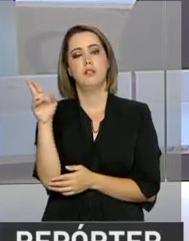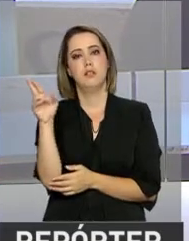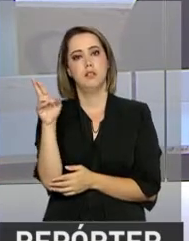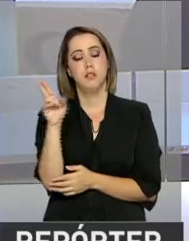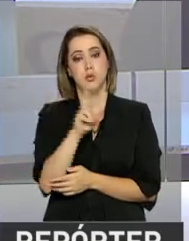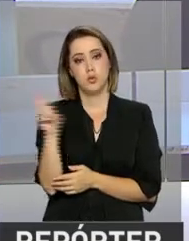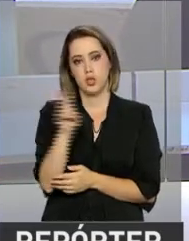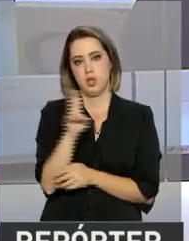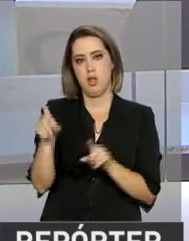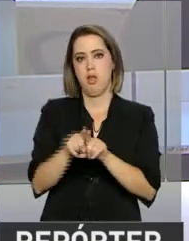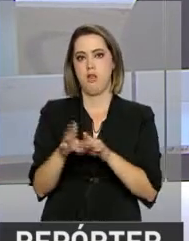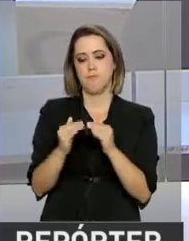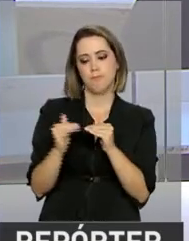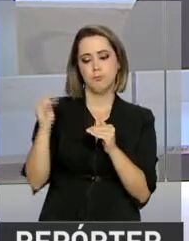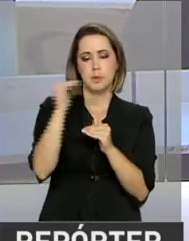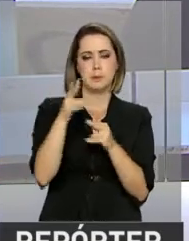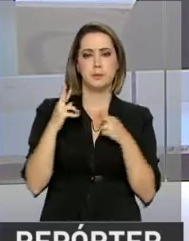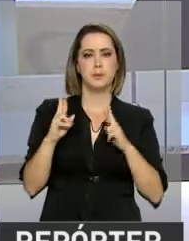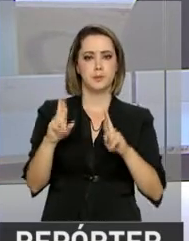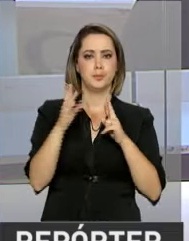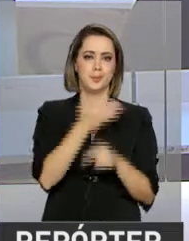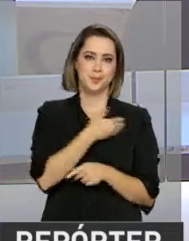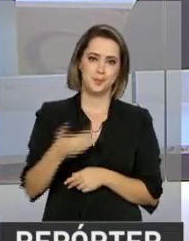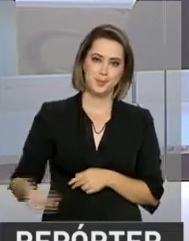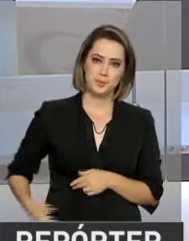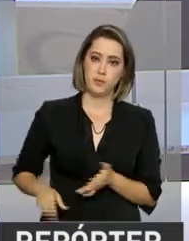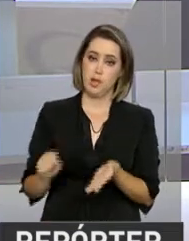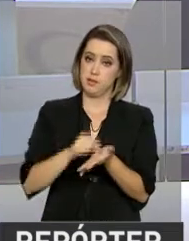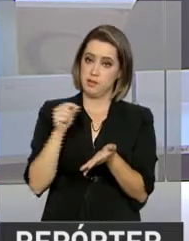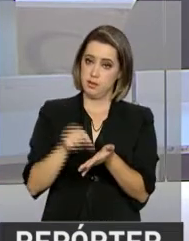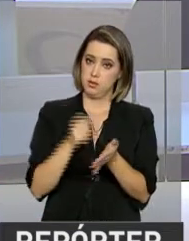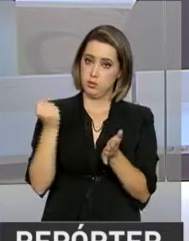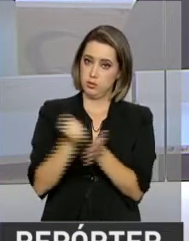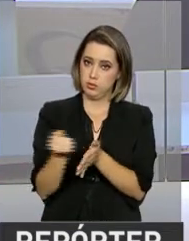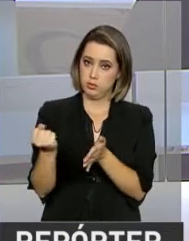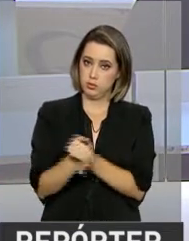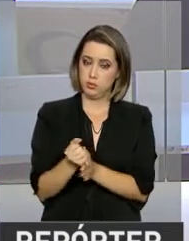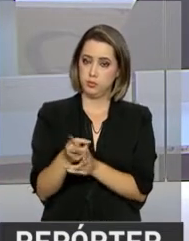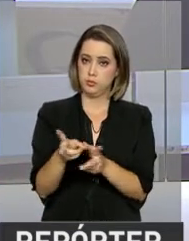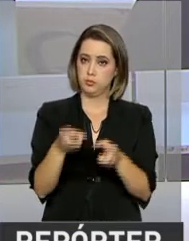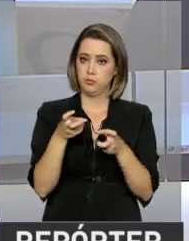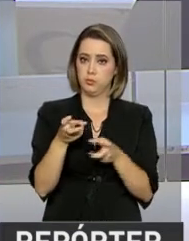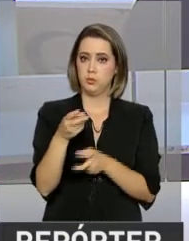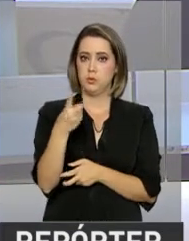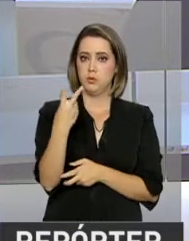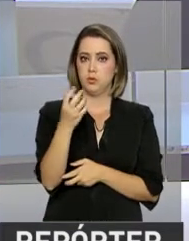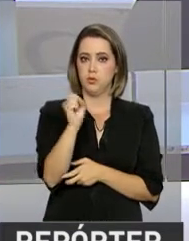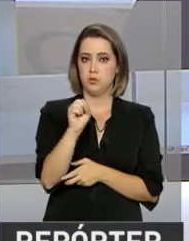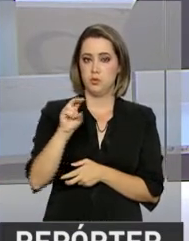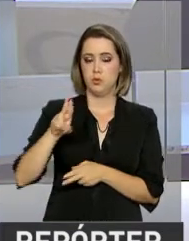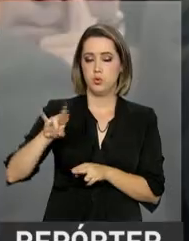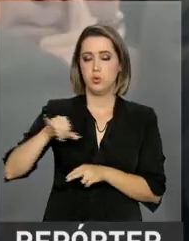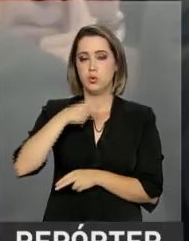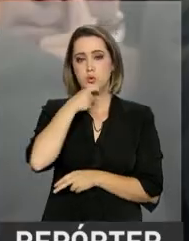R$1.460 bilhão, valor acima do esperado pelo governo. A assinatura do contrato está prevista para 28 de